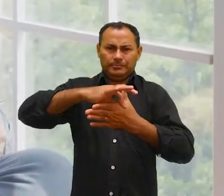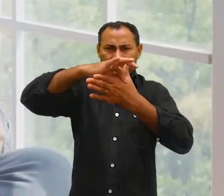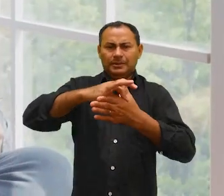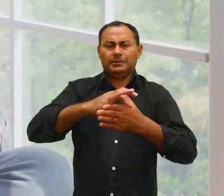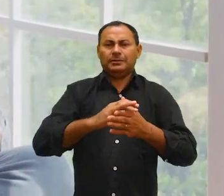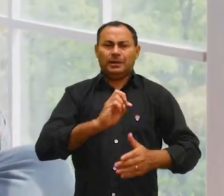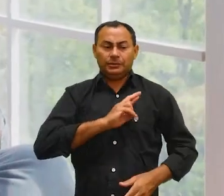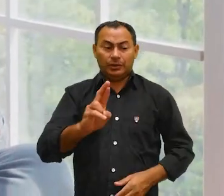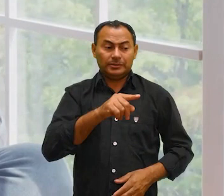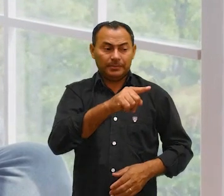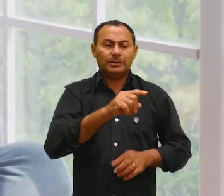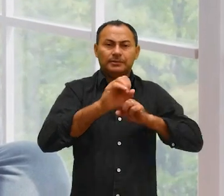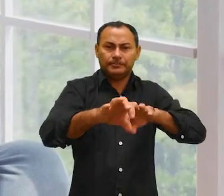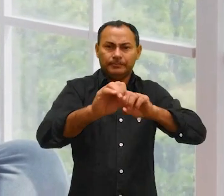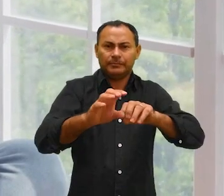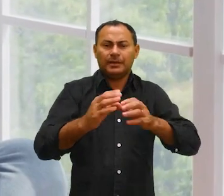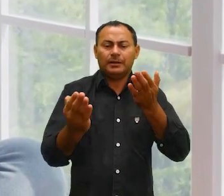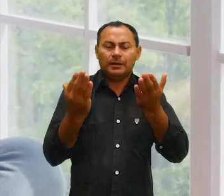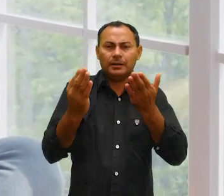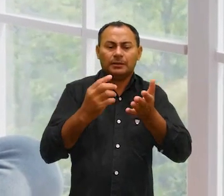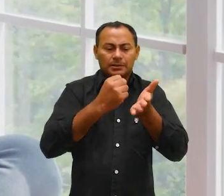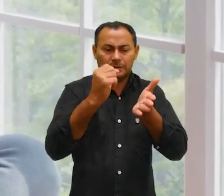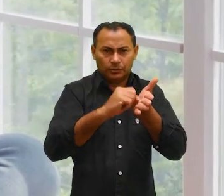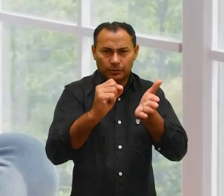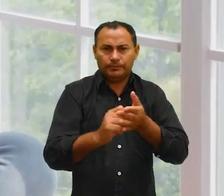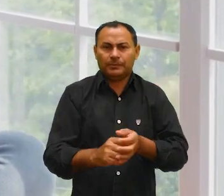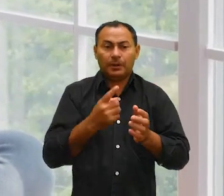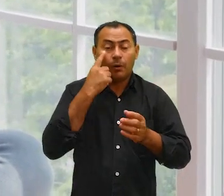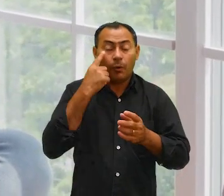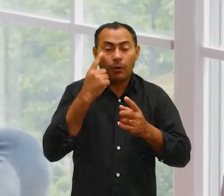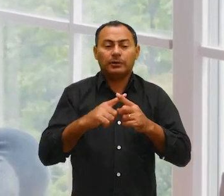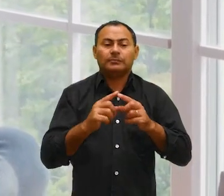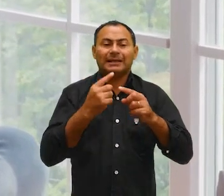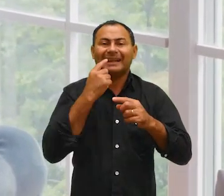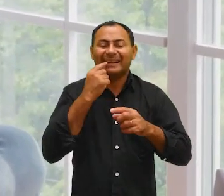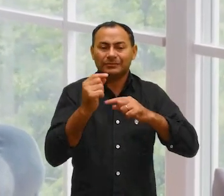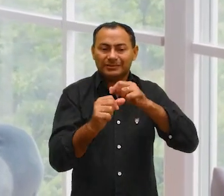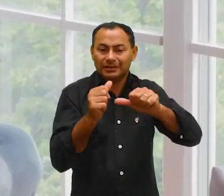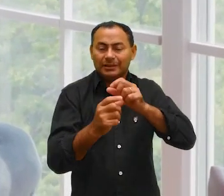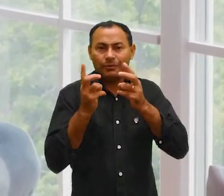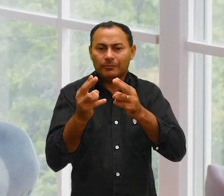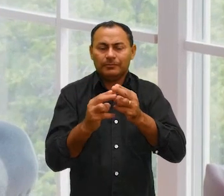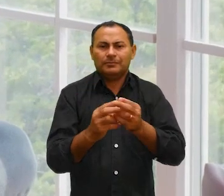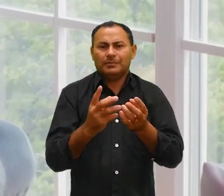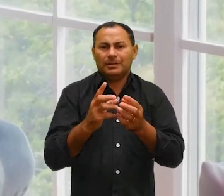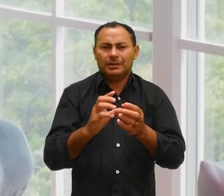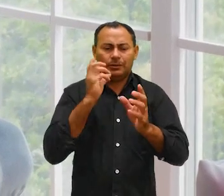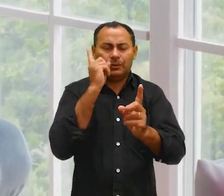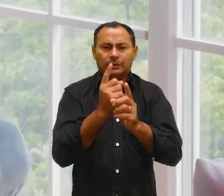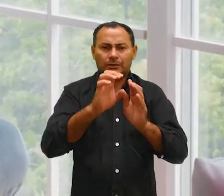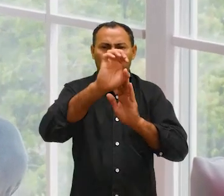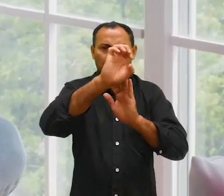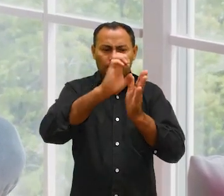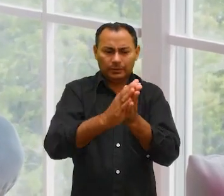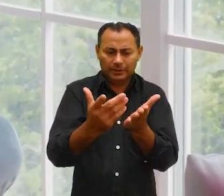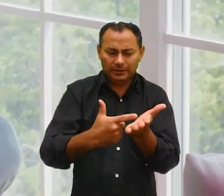que os líderes religiosos estavam ensinando era baseado nas Escrituras, o olho por olho e dente por dente encontrado nos livros de Êxodo,